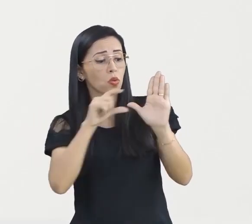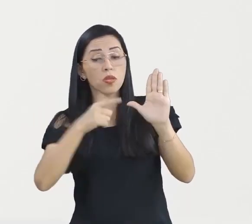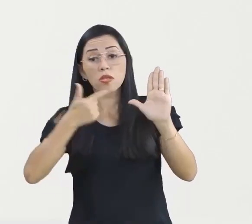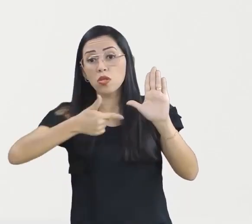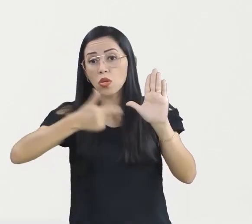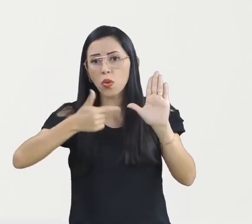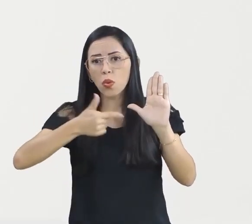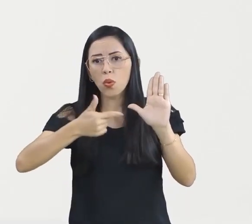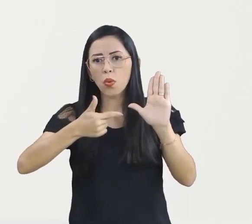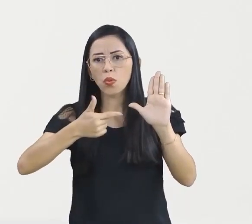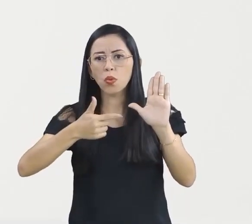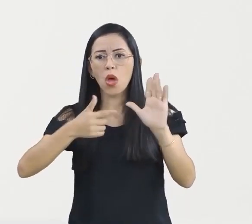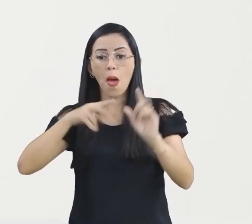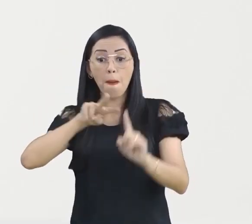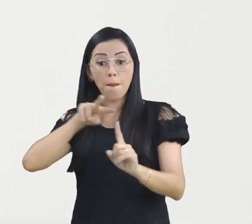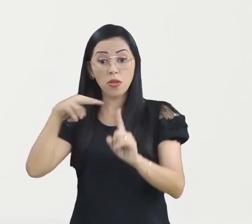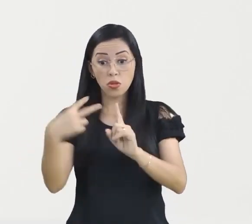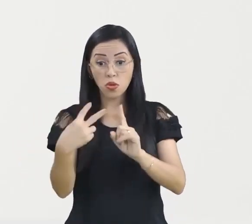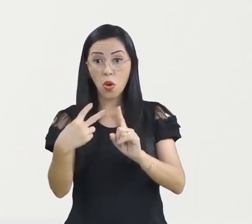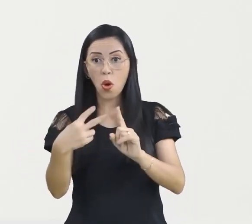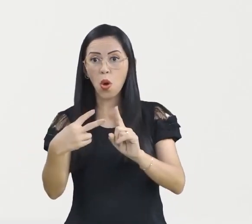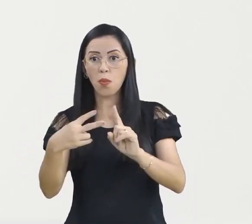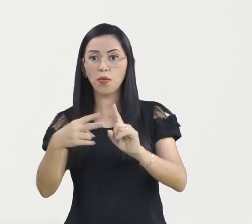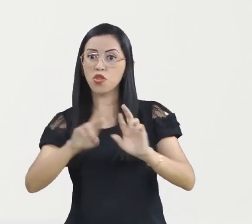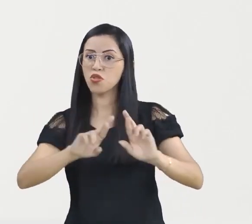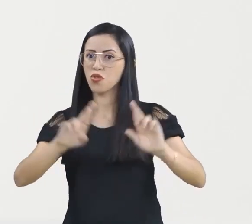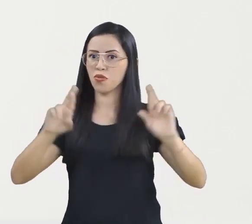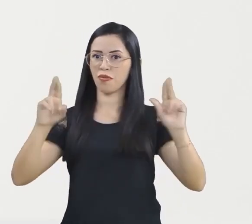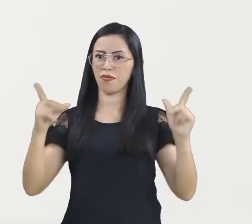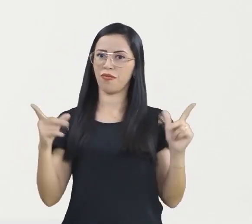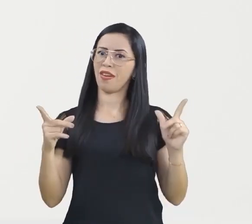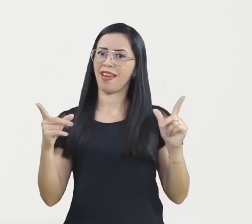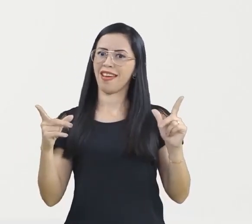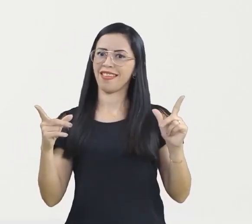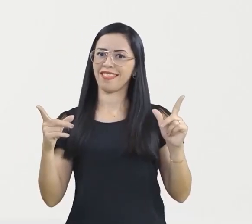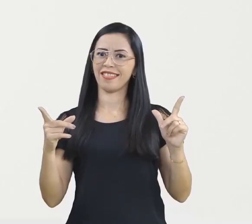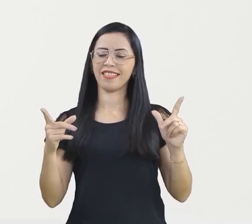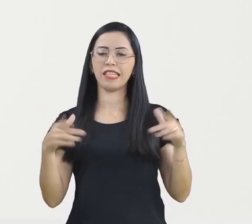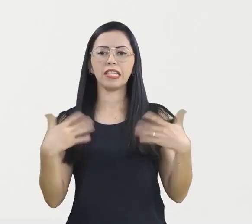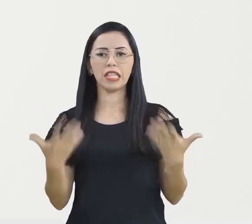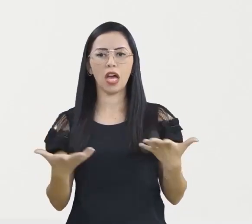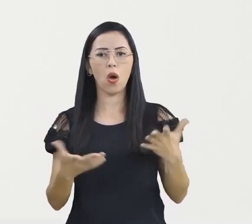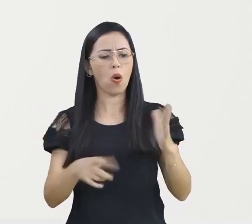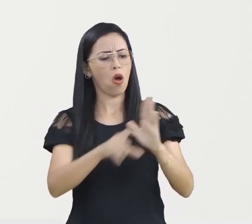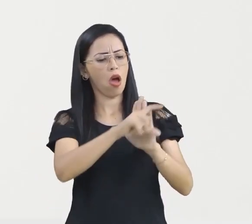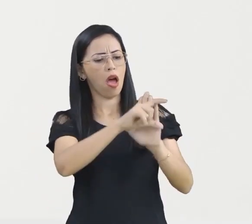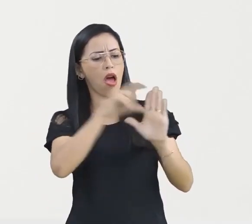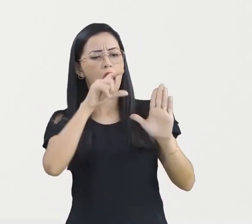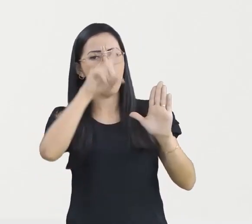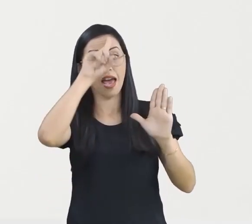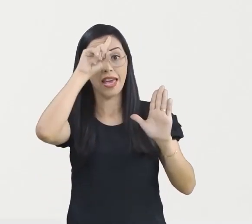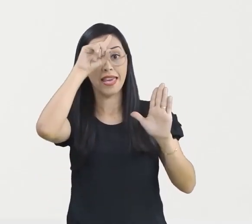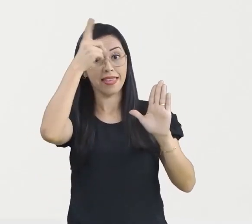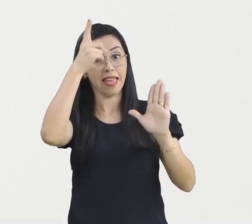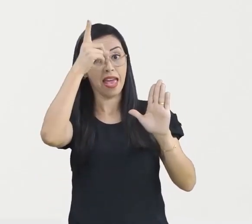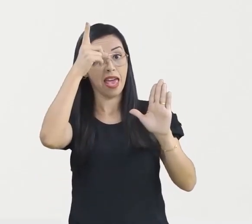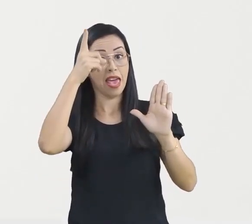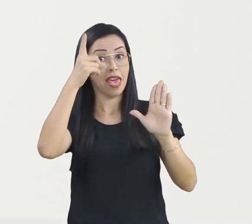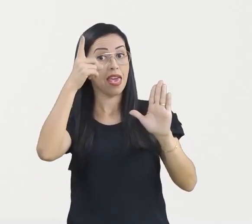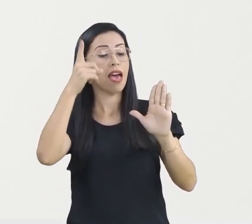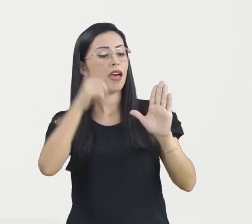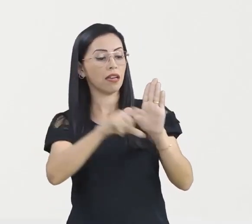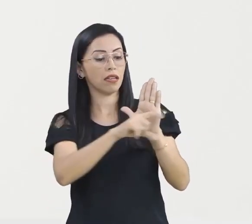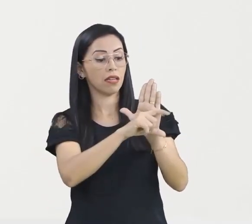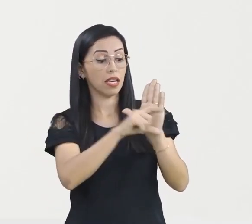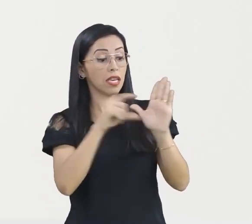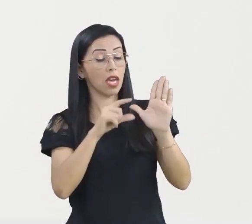seja, falado de uma coisa diferente do primeiro. Por que a gente divide parágrafo? Justamente por causa disso. Às vezes a gente